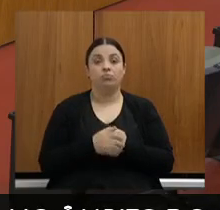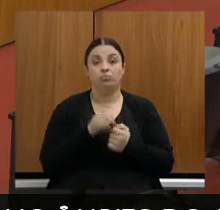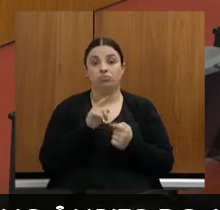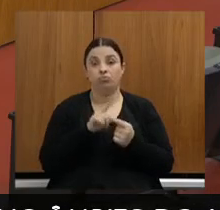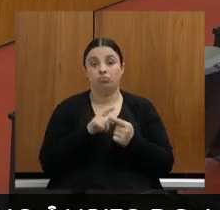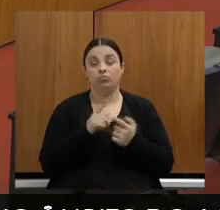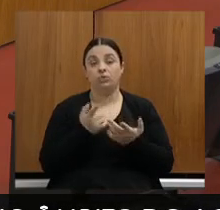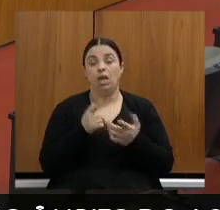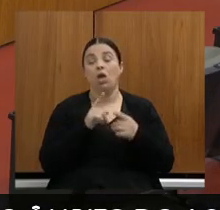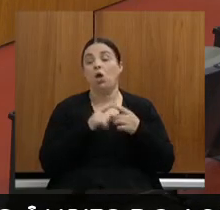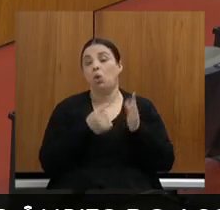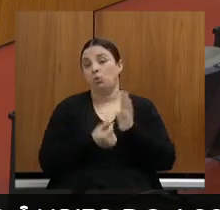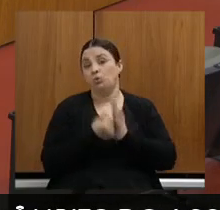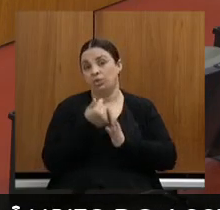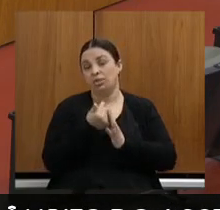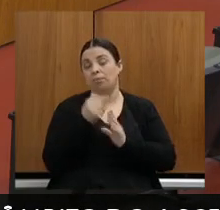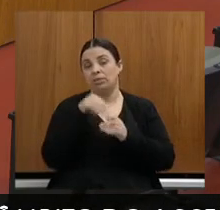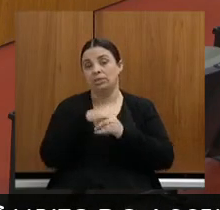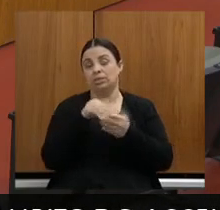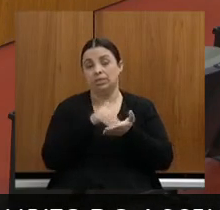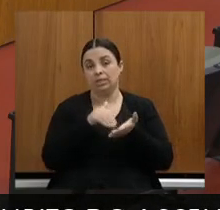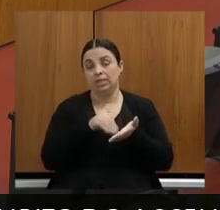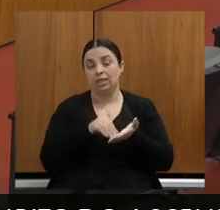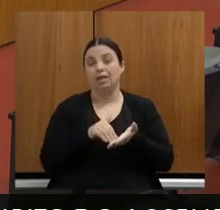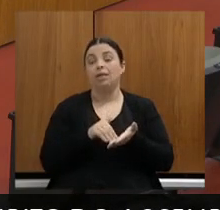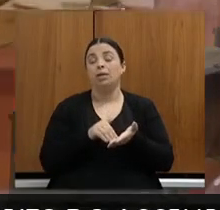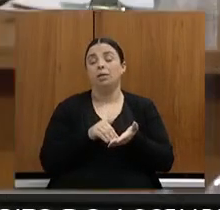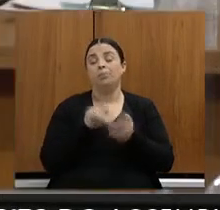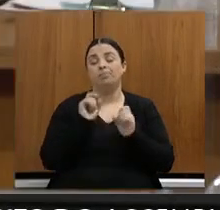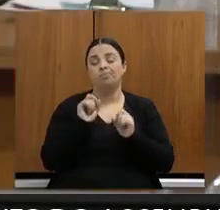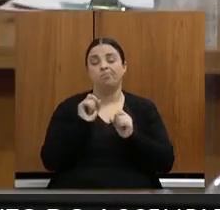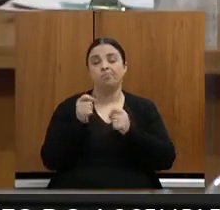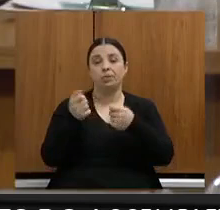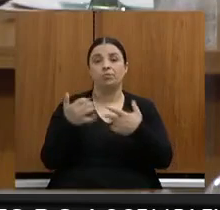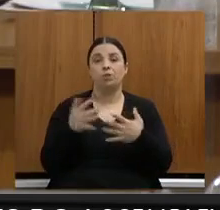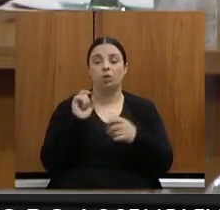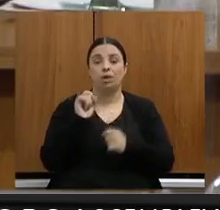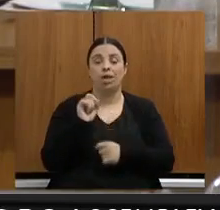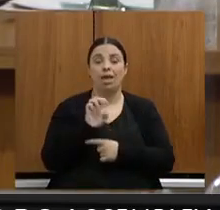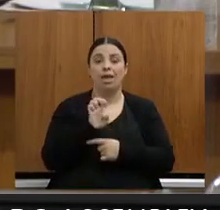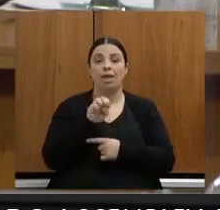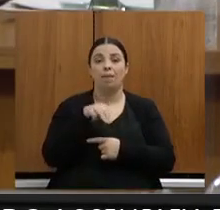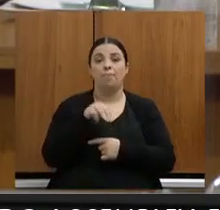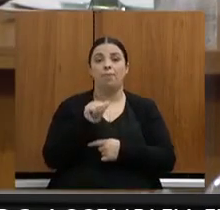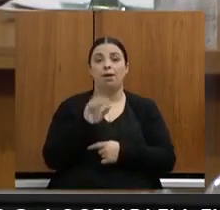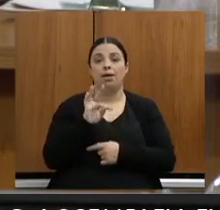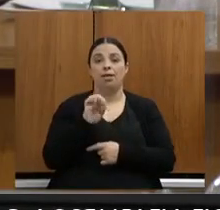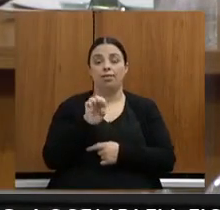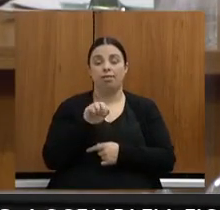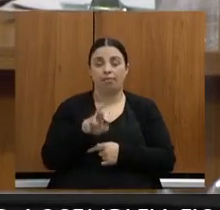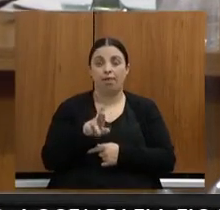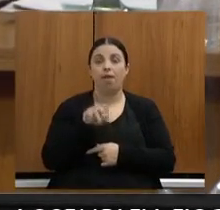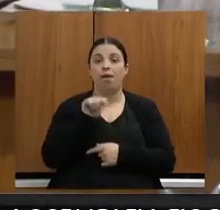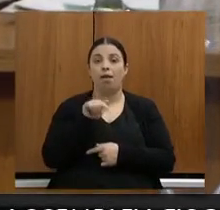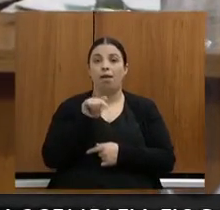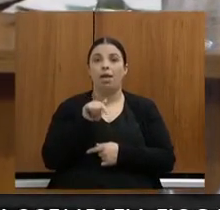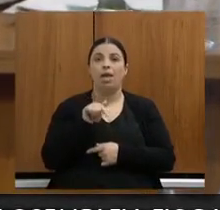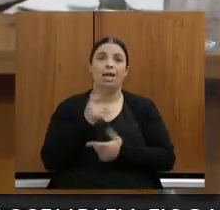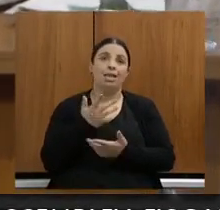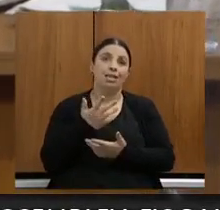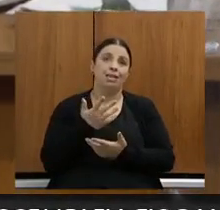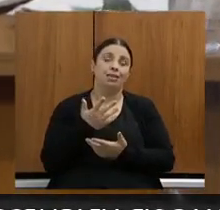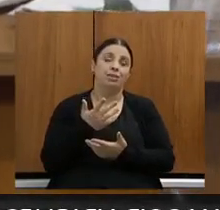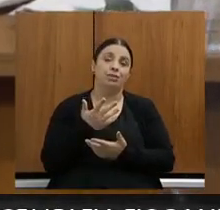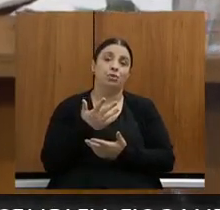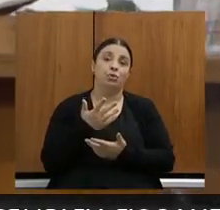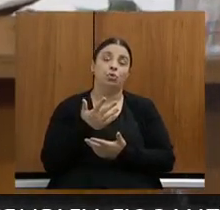orçamento da secretaria e na verdade uma parte grande de A Emater é trabalha 9999 por